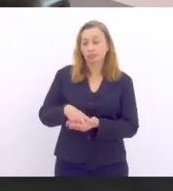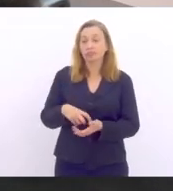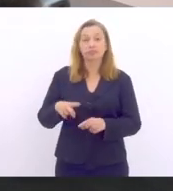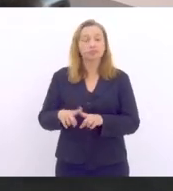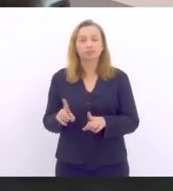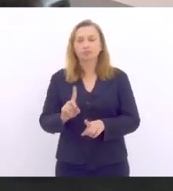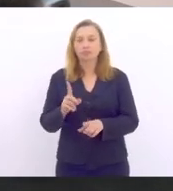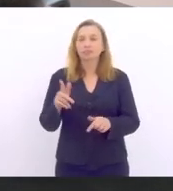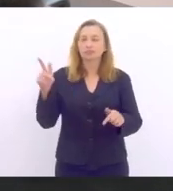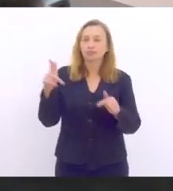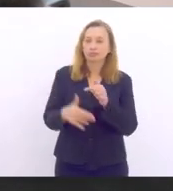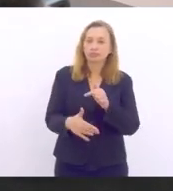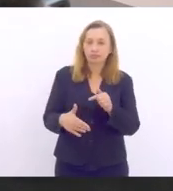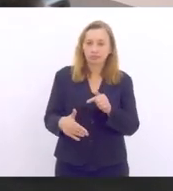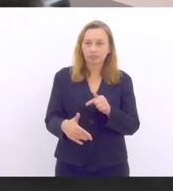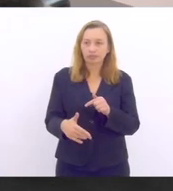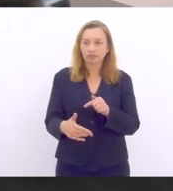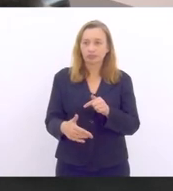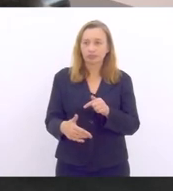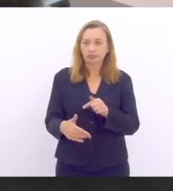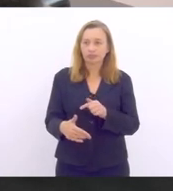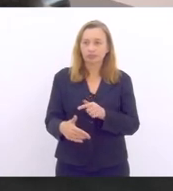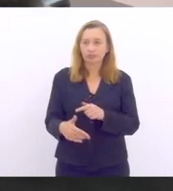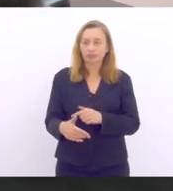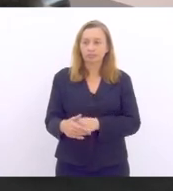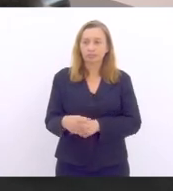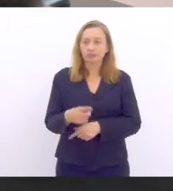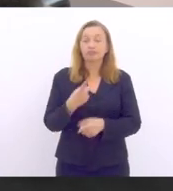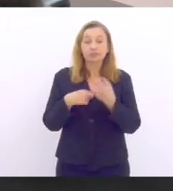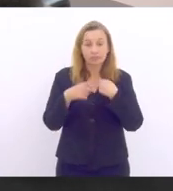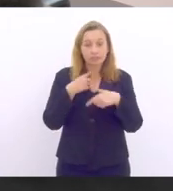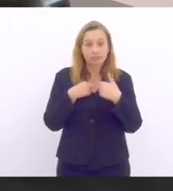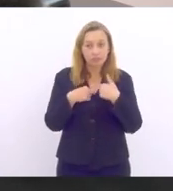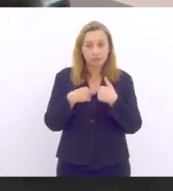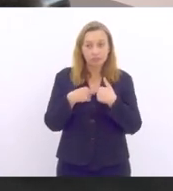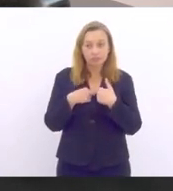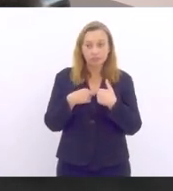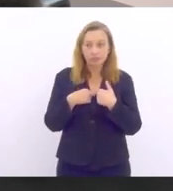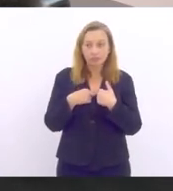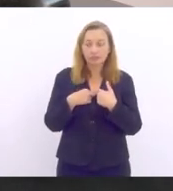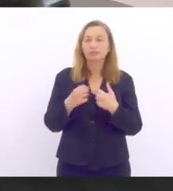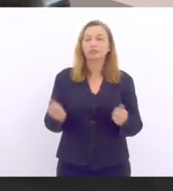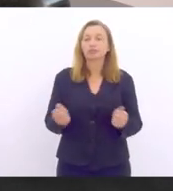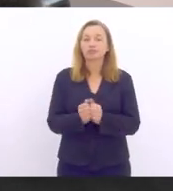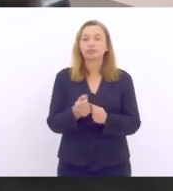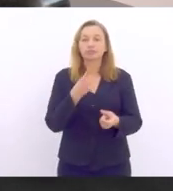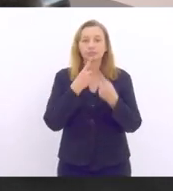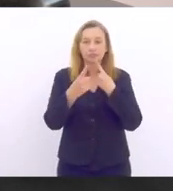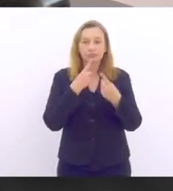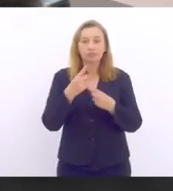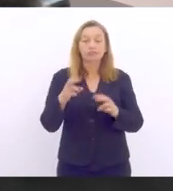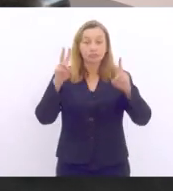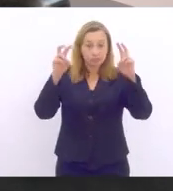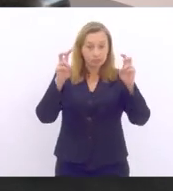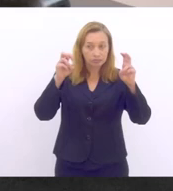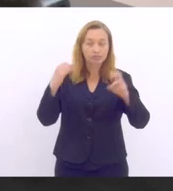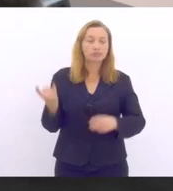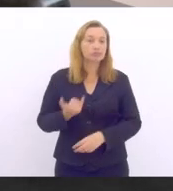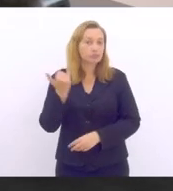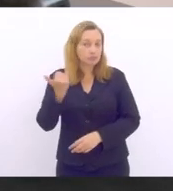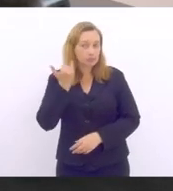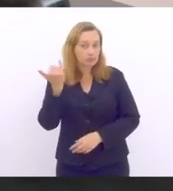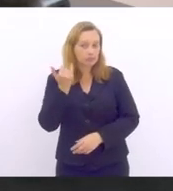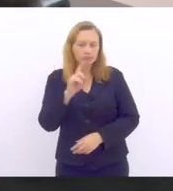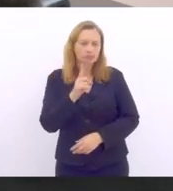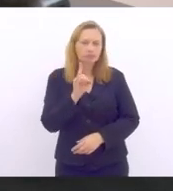isso não impede que nós desejemos estar presentes nesse debate. É um tema importante,